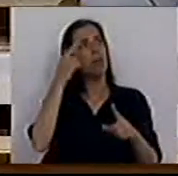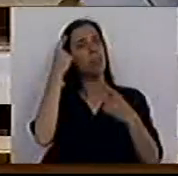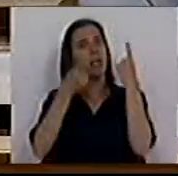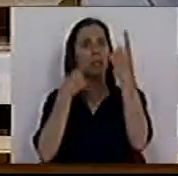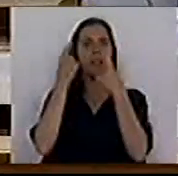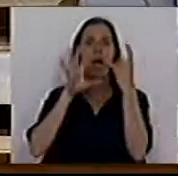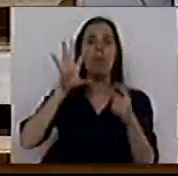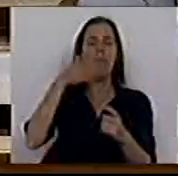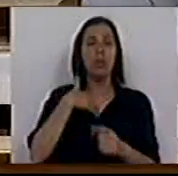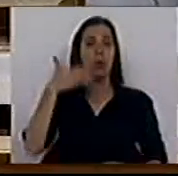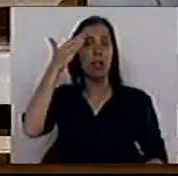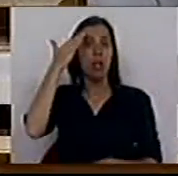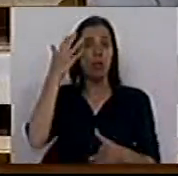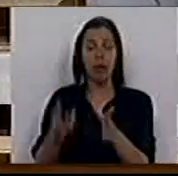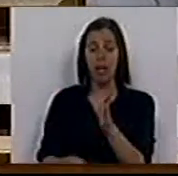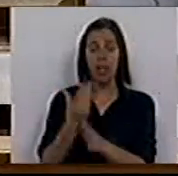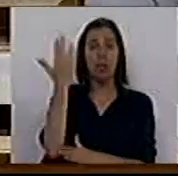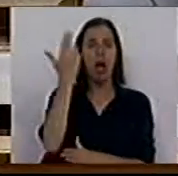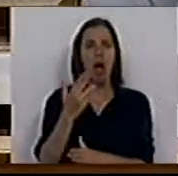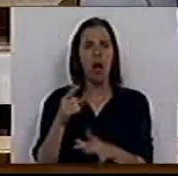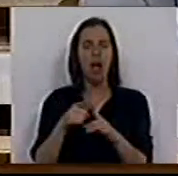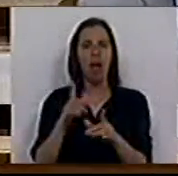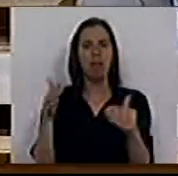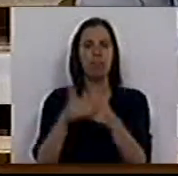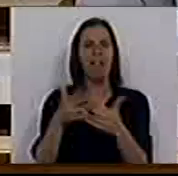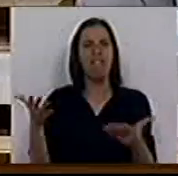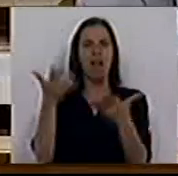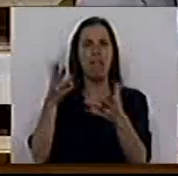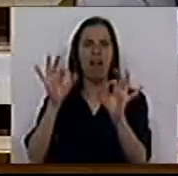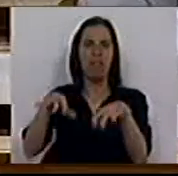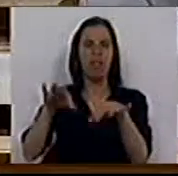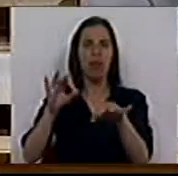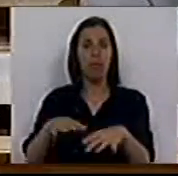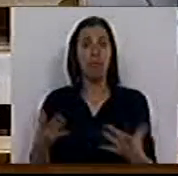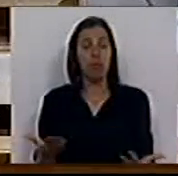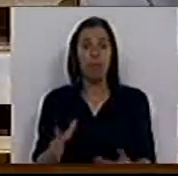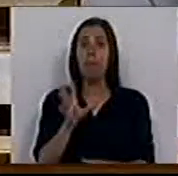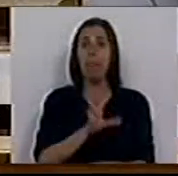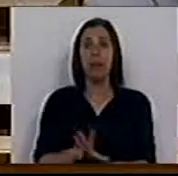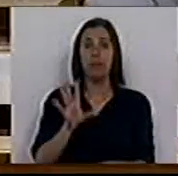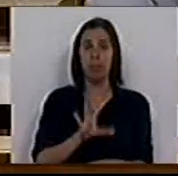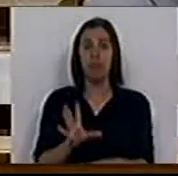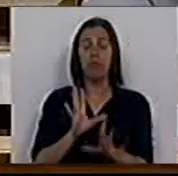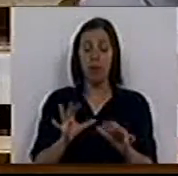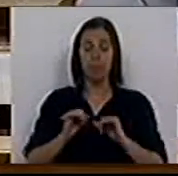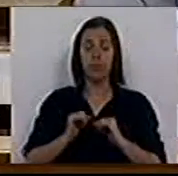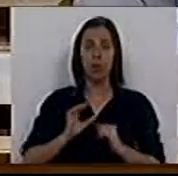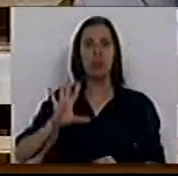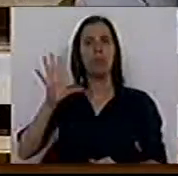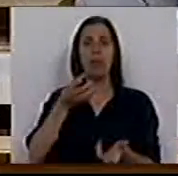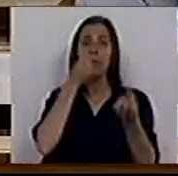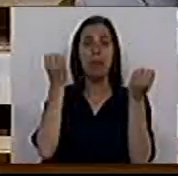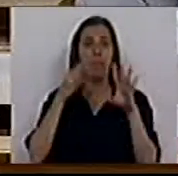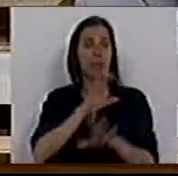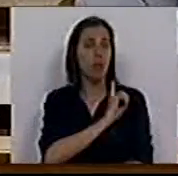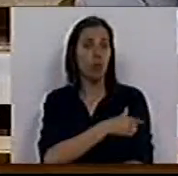país quando achamos que a criação artística é um alvo a bater. É também uma forma de o nosso país